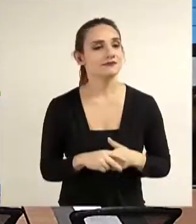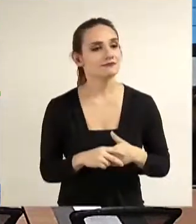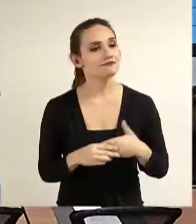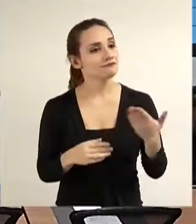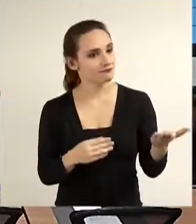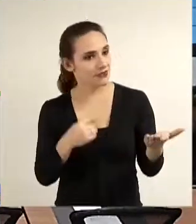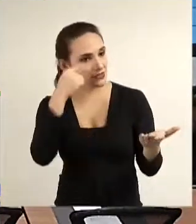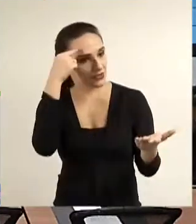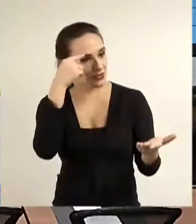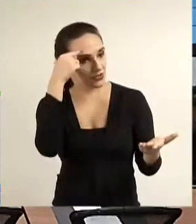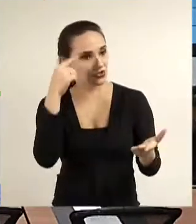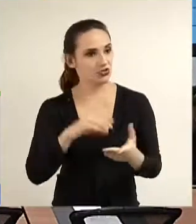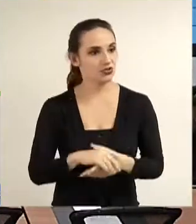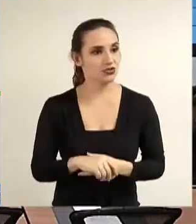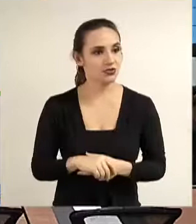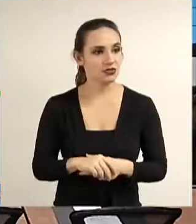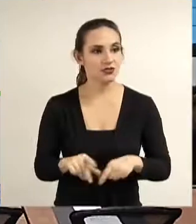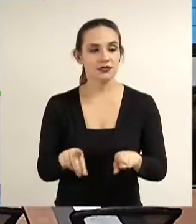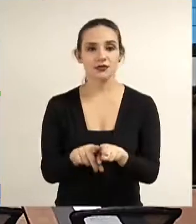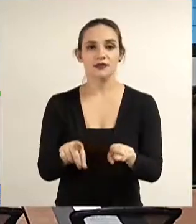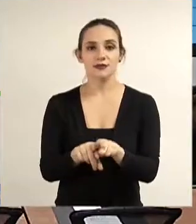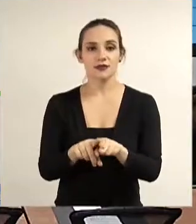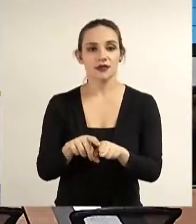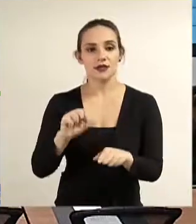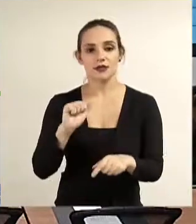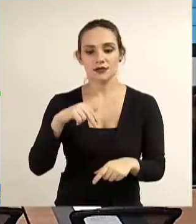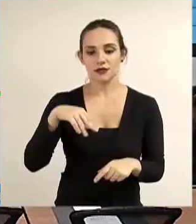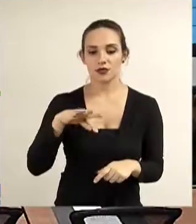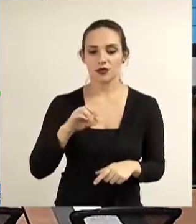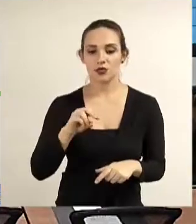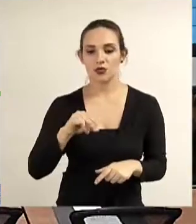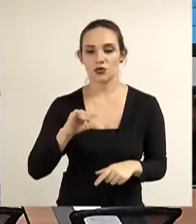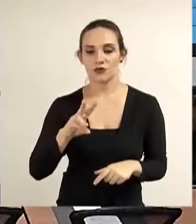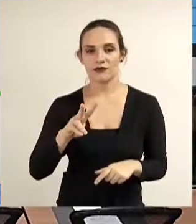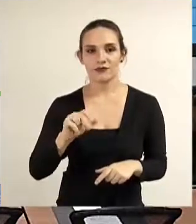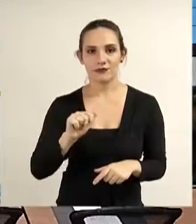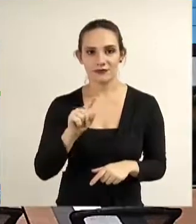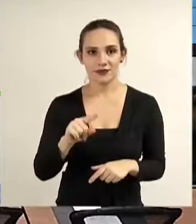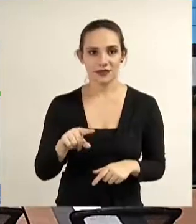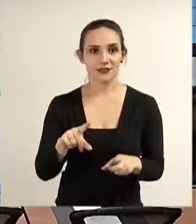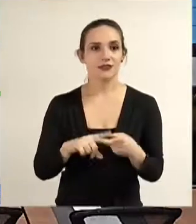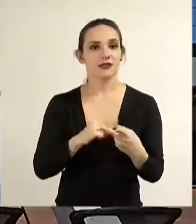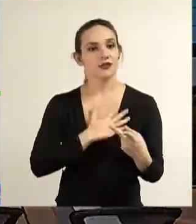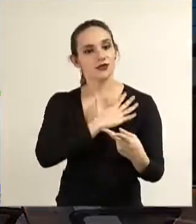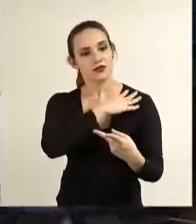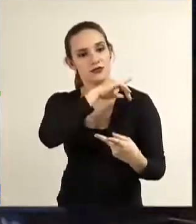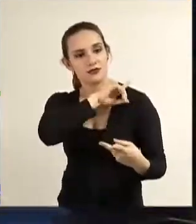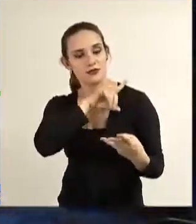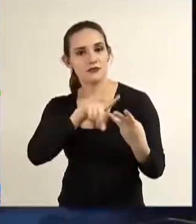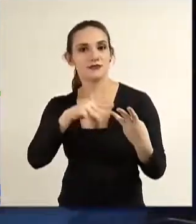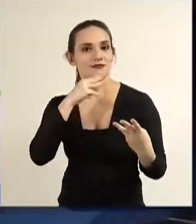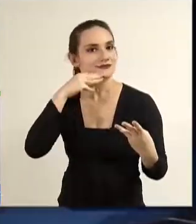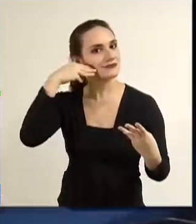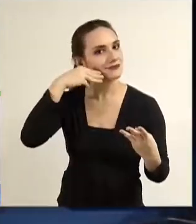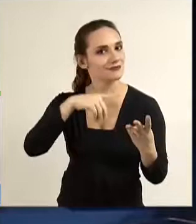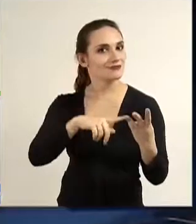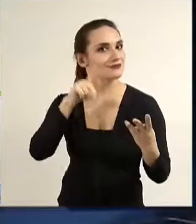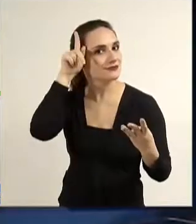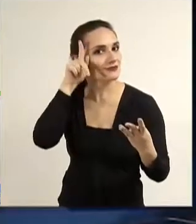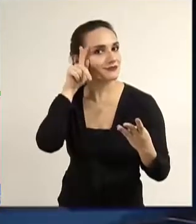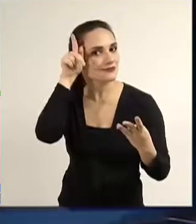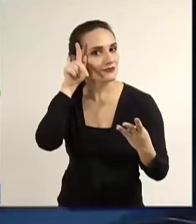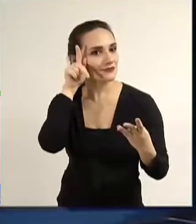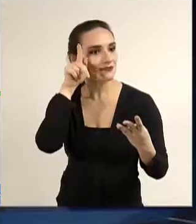deputado Zé Teixeira, deputado Antônio Vaz, deputado Pedro Kemp, deputado Coronel Davi, deputado Marçal Filho, deputado Gerson Claro,